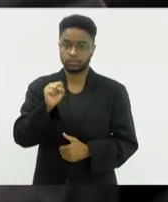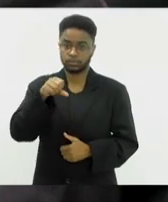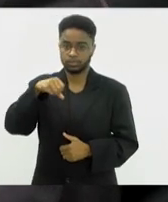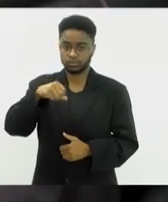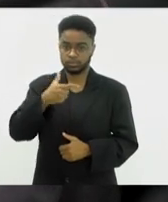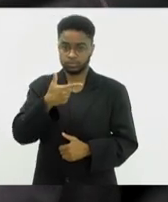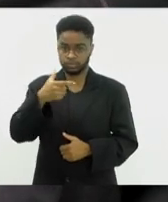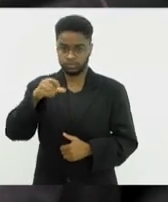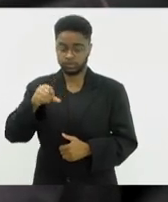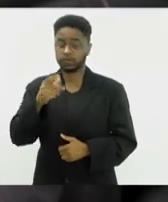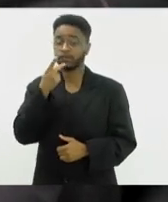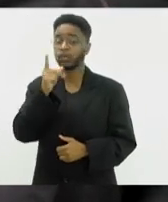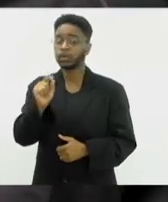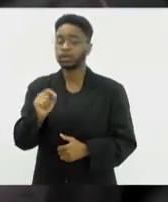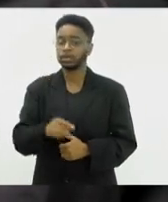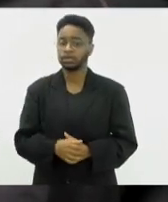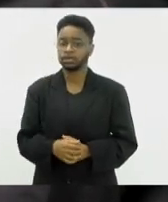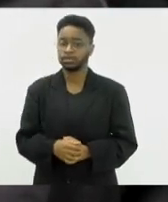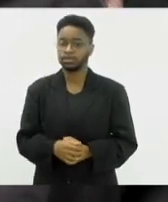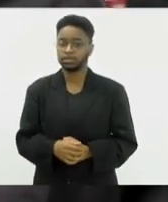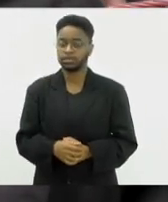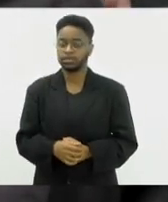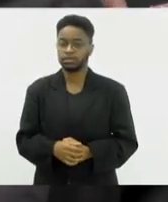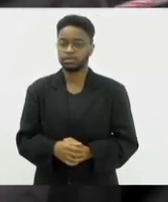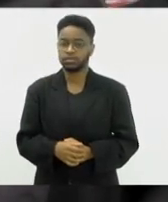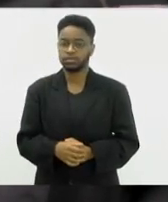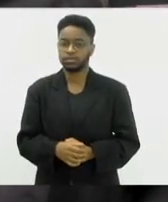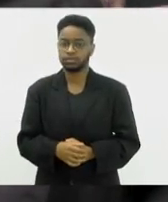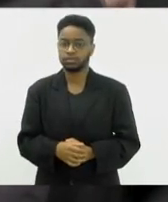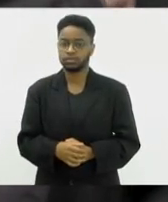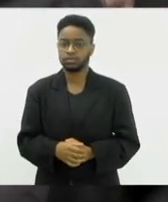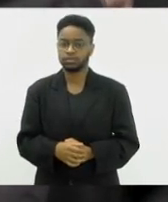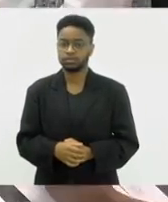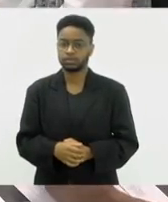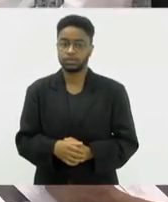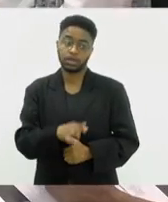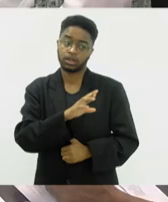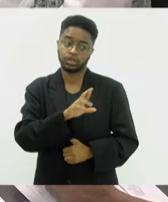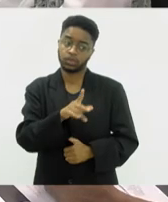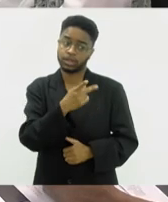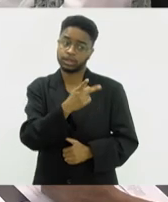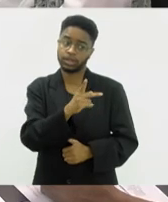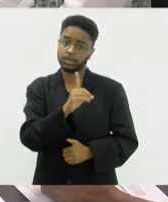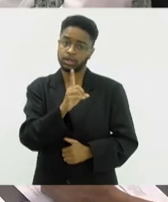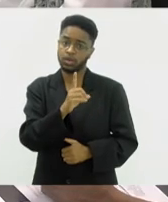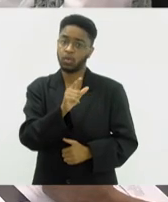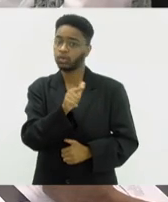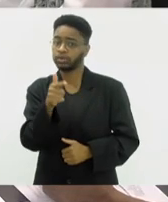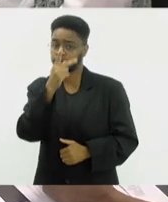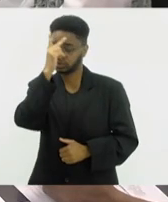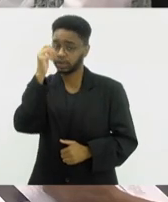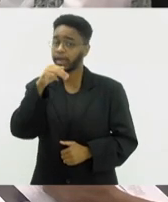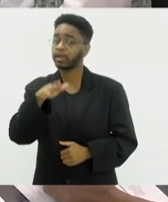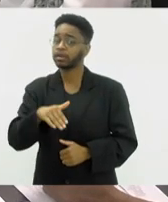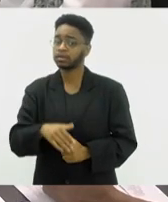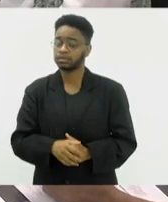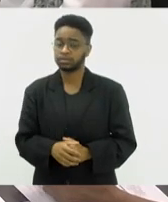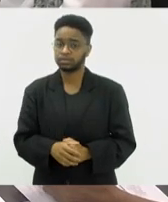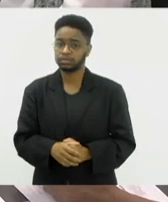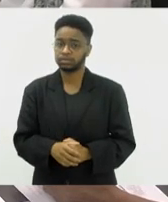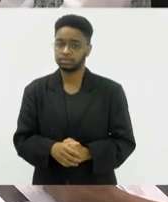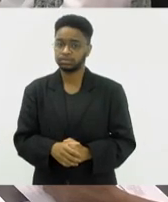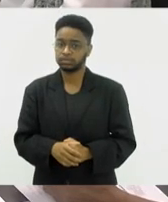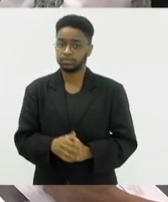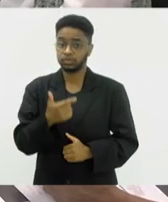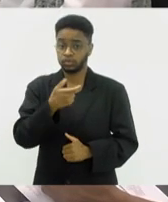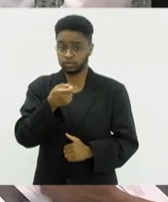8929. Mas o que diz? Ela fala sobre... Não é do Dauaire essa lei, de quem é? Não. De que ano é? Ela é